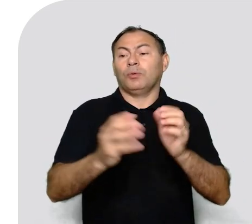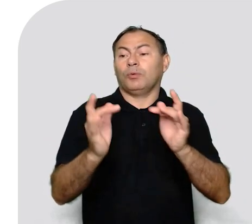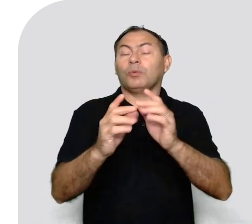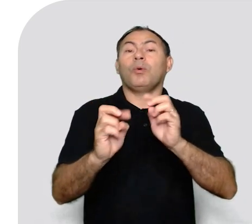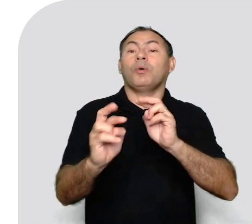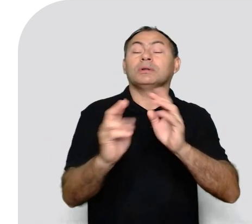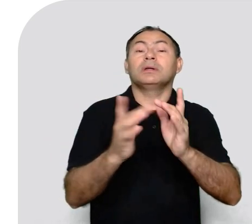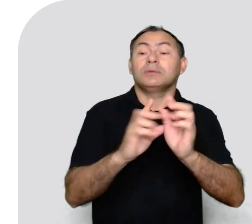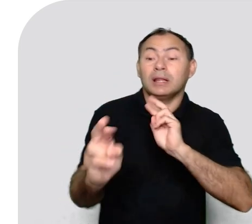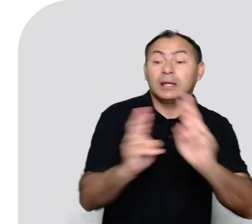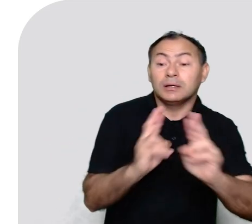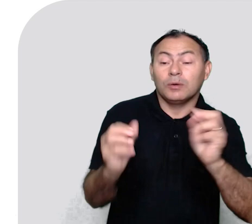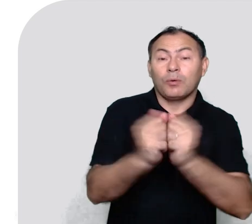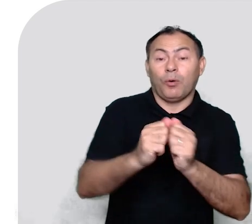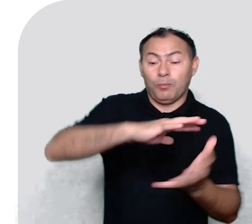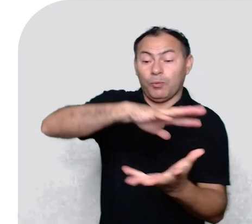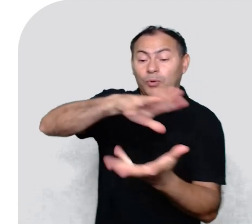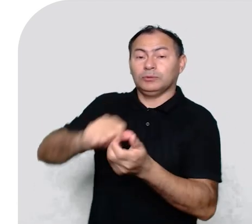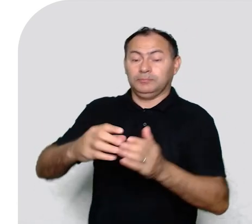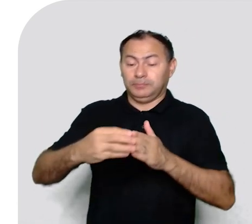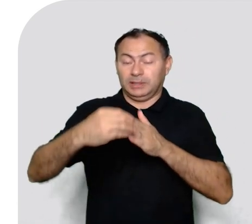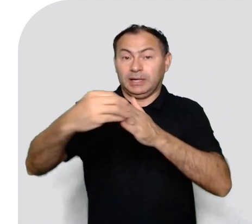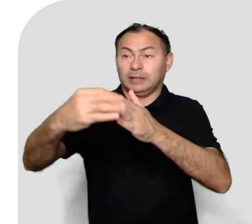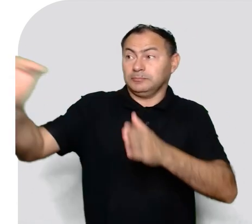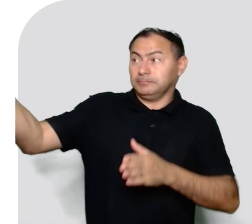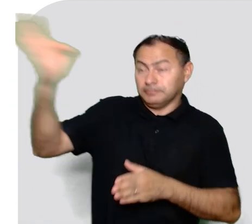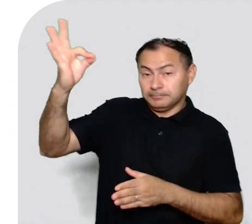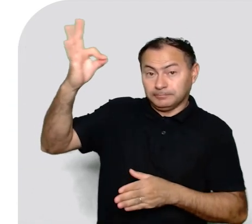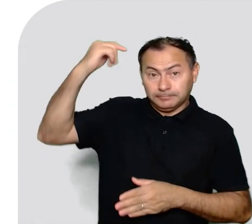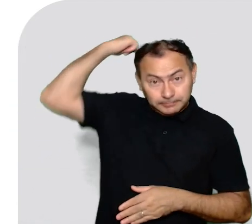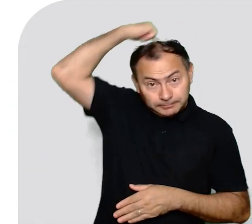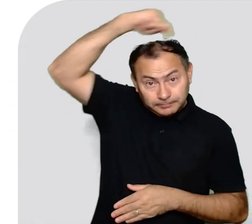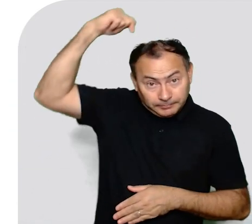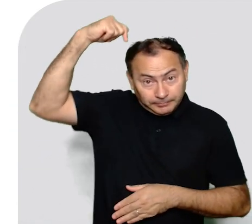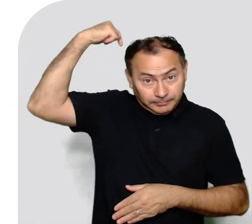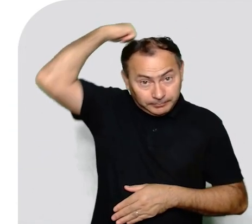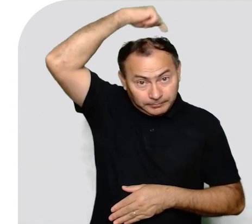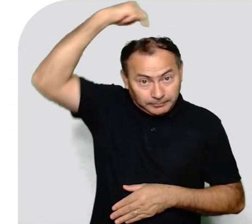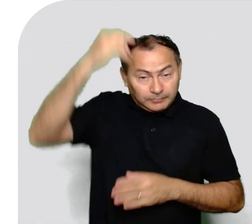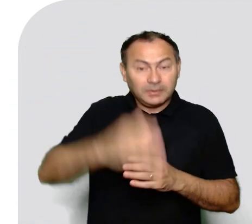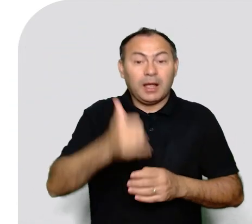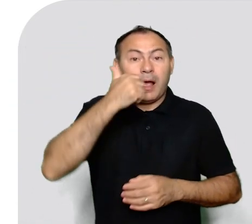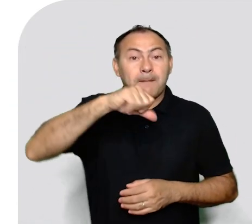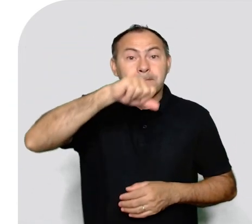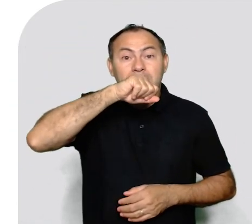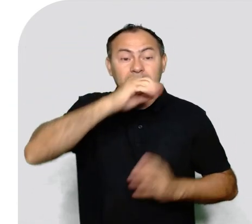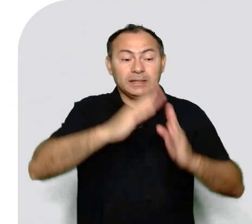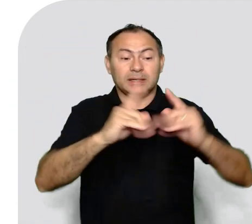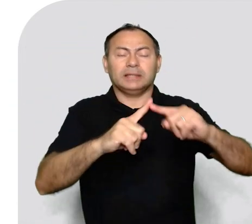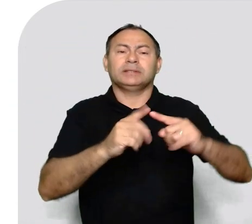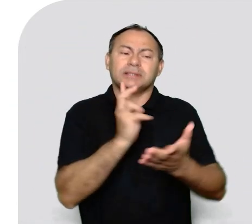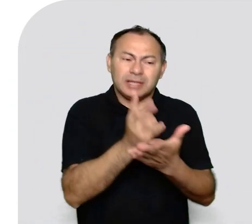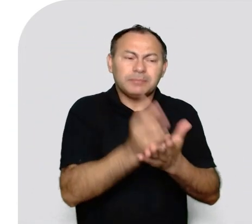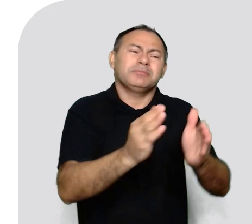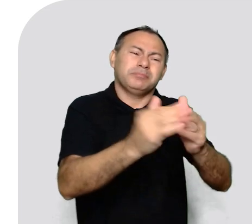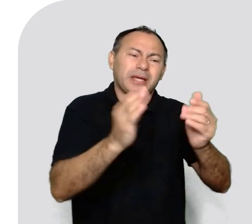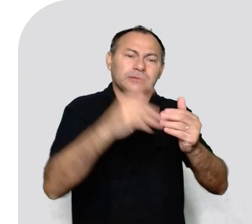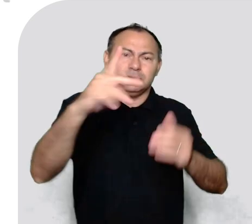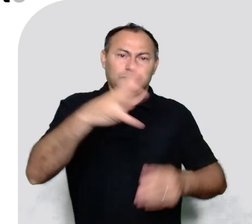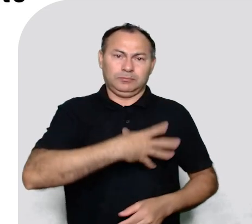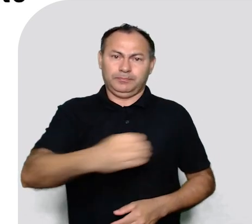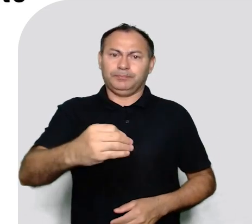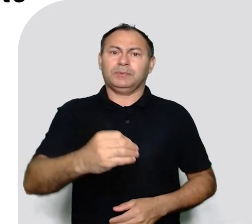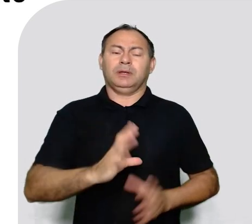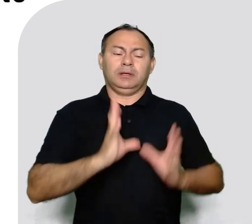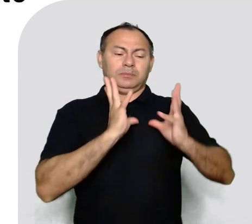mundo. Guiada pelo Espírito Santo, a Mãe Igreja exorta sem cessar seus filhos